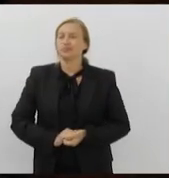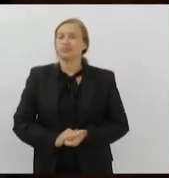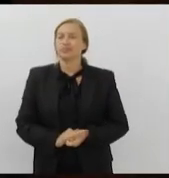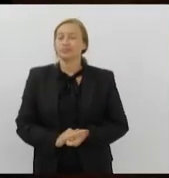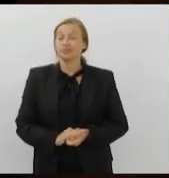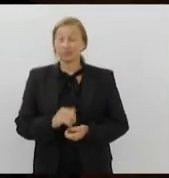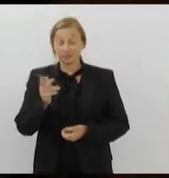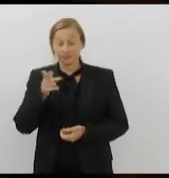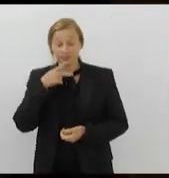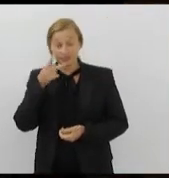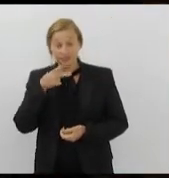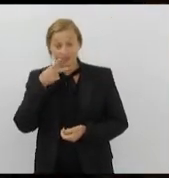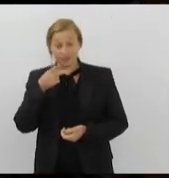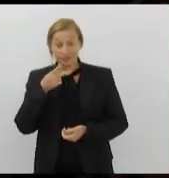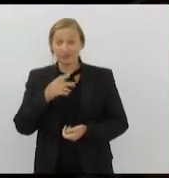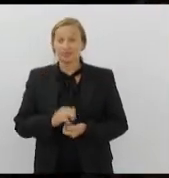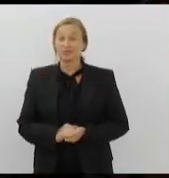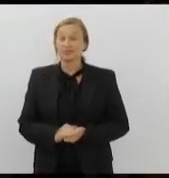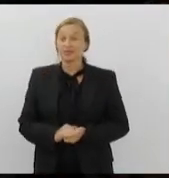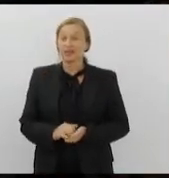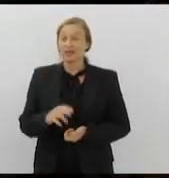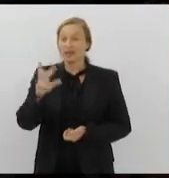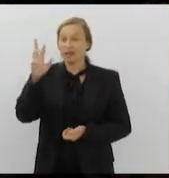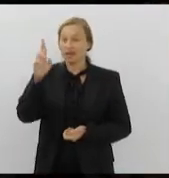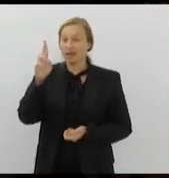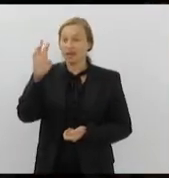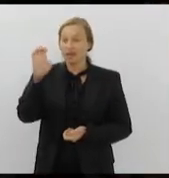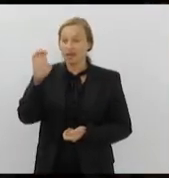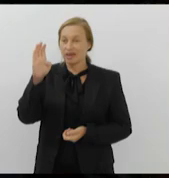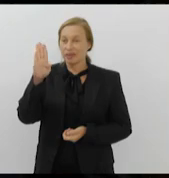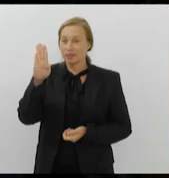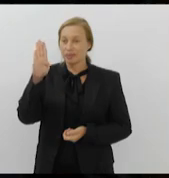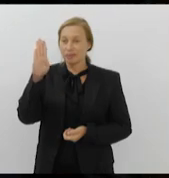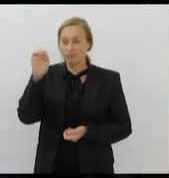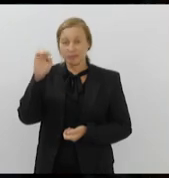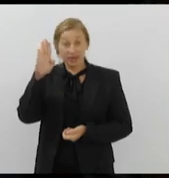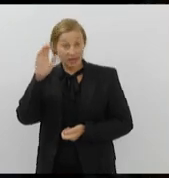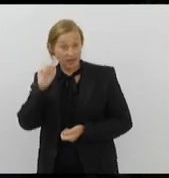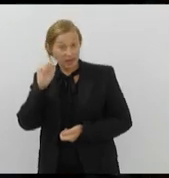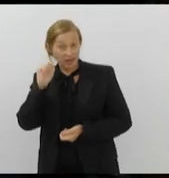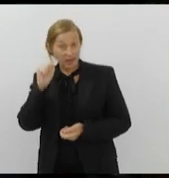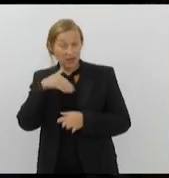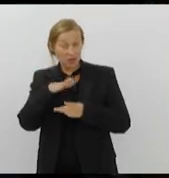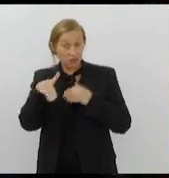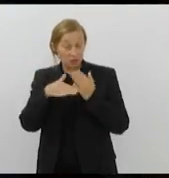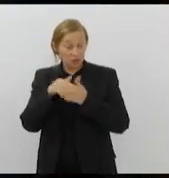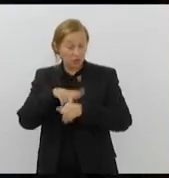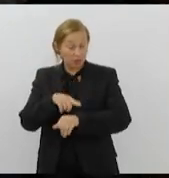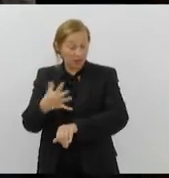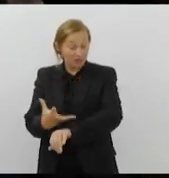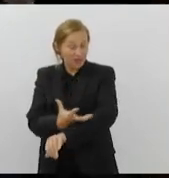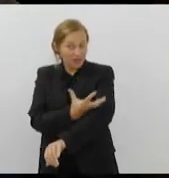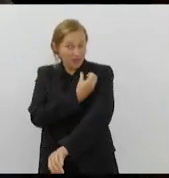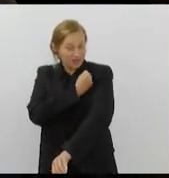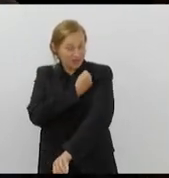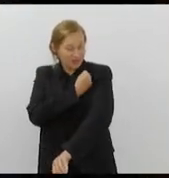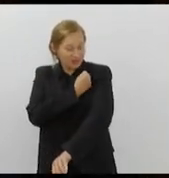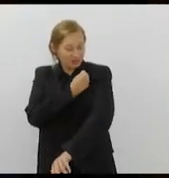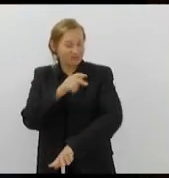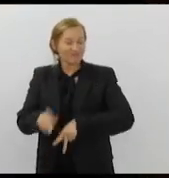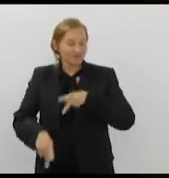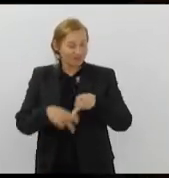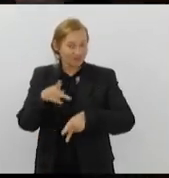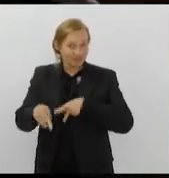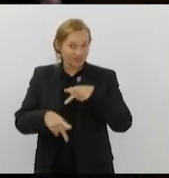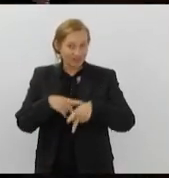dizer que a Rebeca, a todo momento, ela emocionou a população brasileira. Eu fui